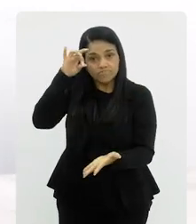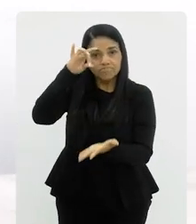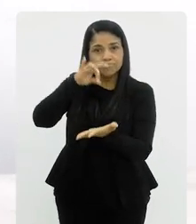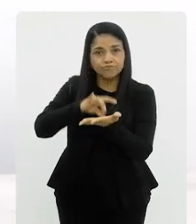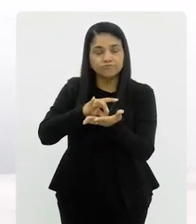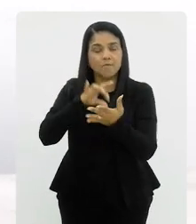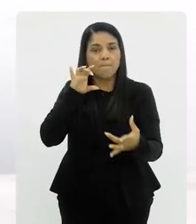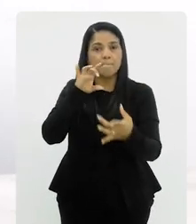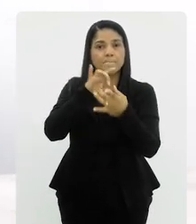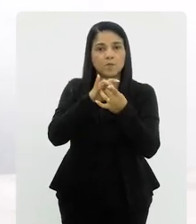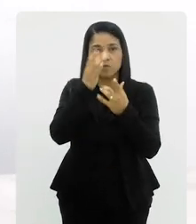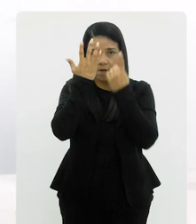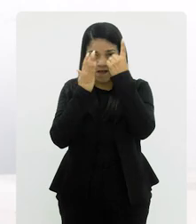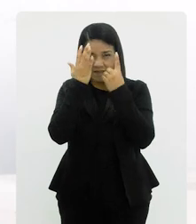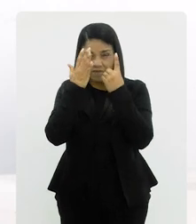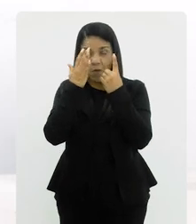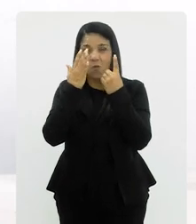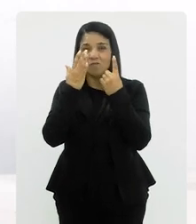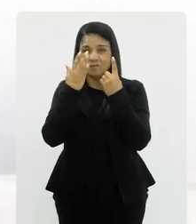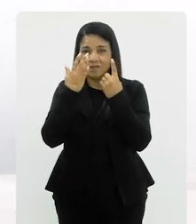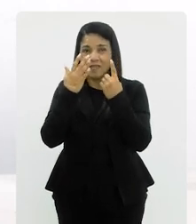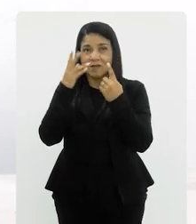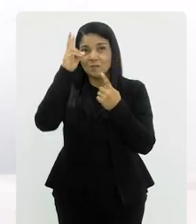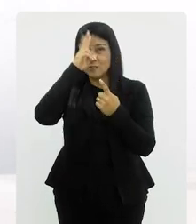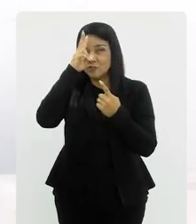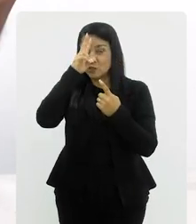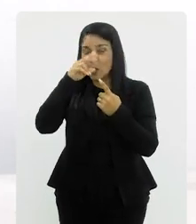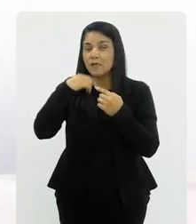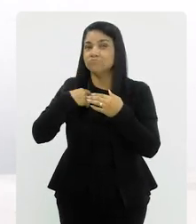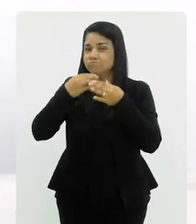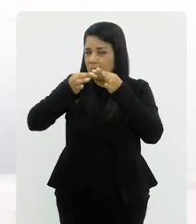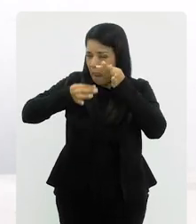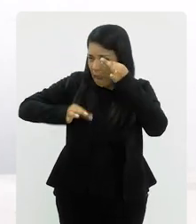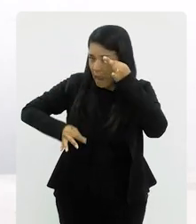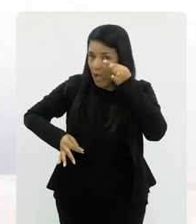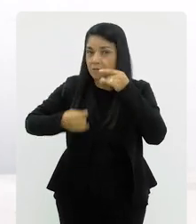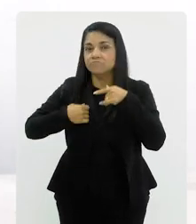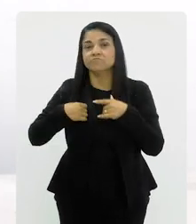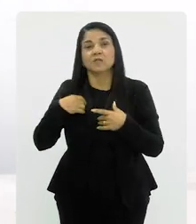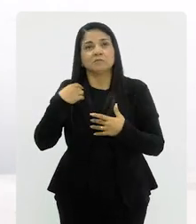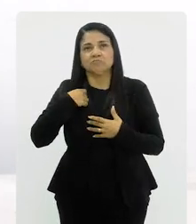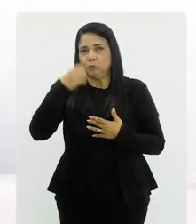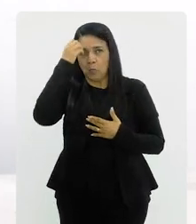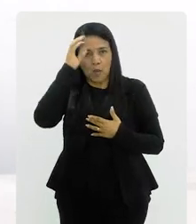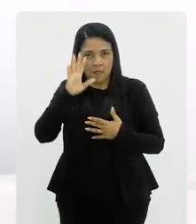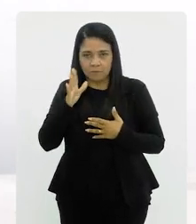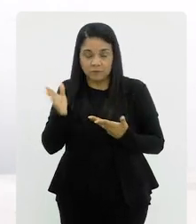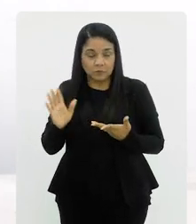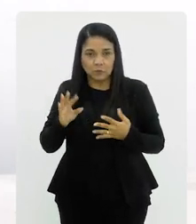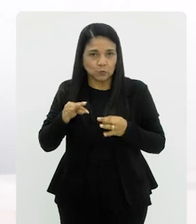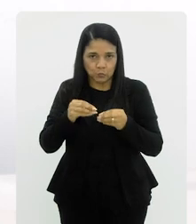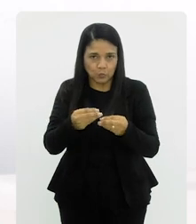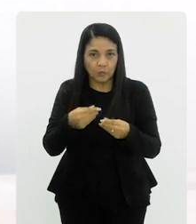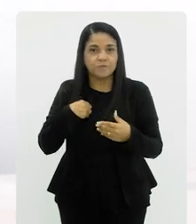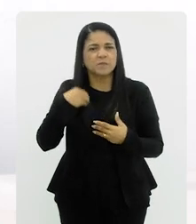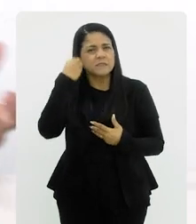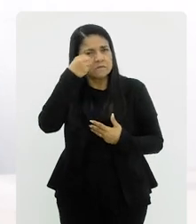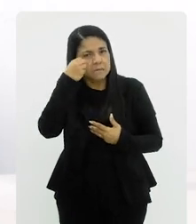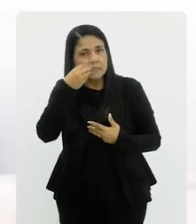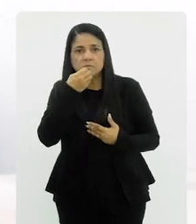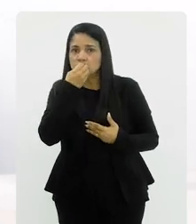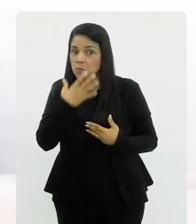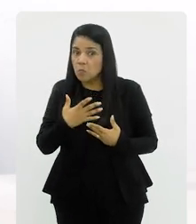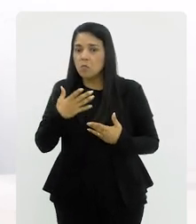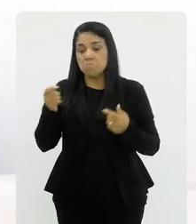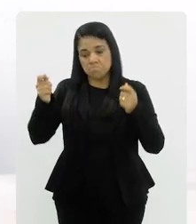do carnaval, né? O enredo era bem extenso, né? Nem eu lembro de cabeça, mas foi uma experiência muito, muito gratificante e mostrou para mim